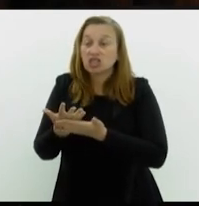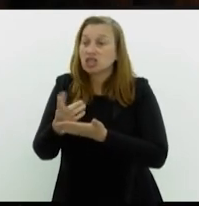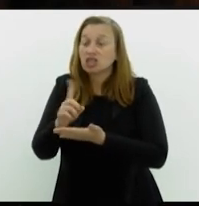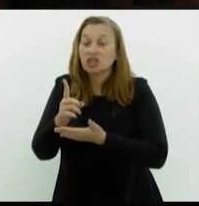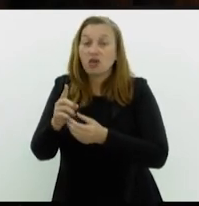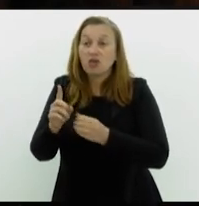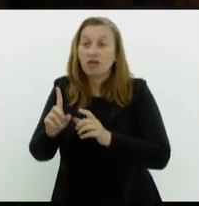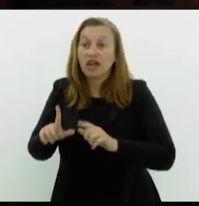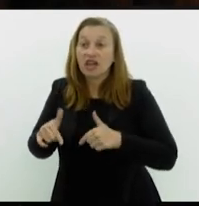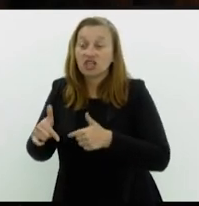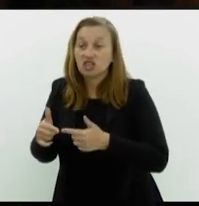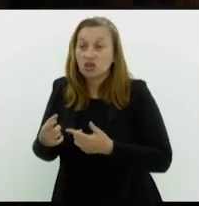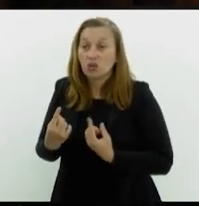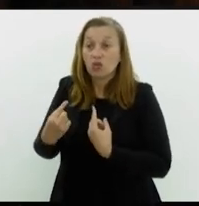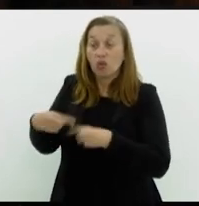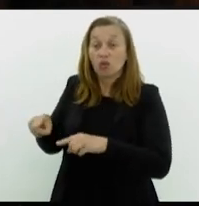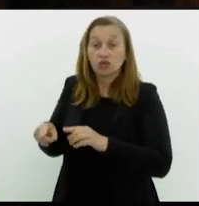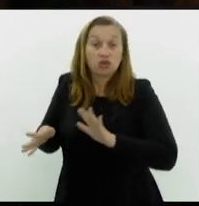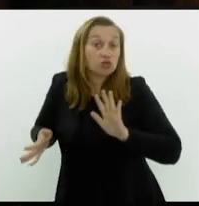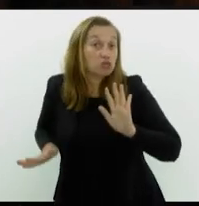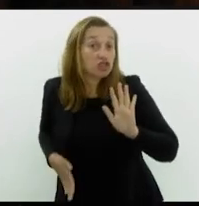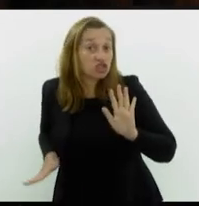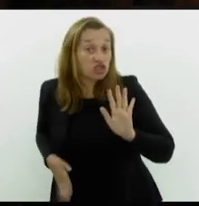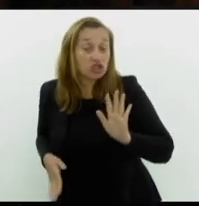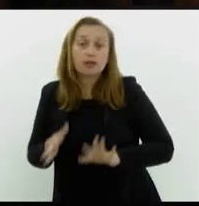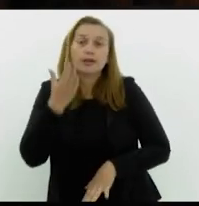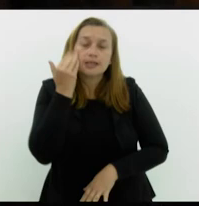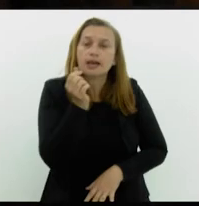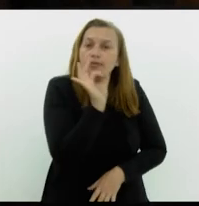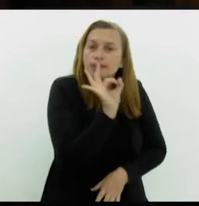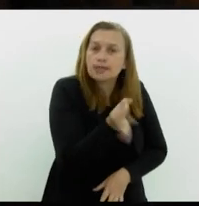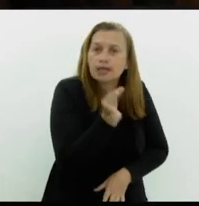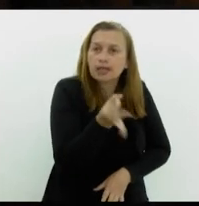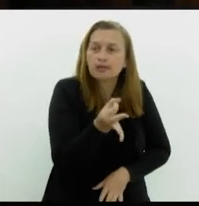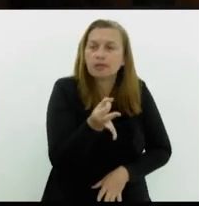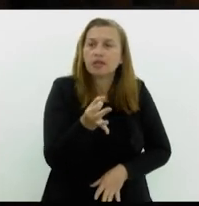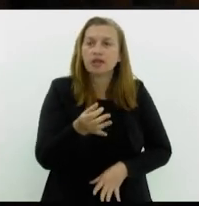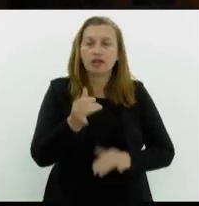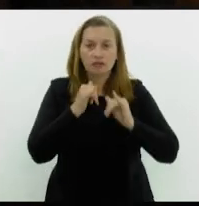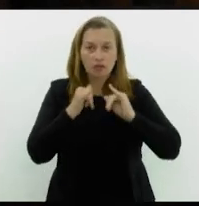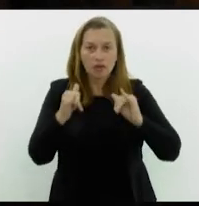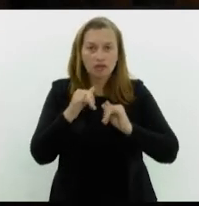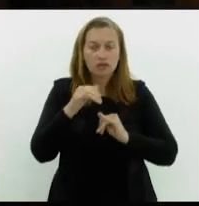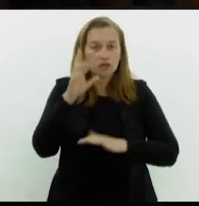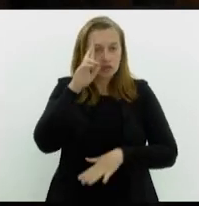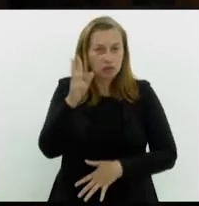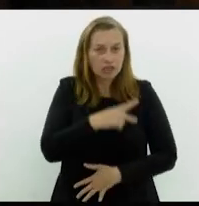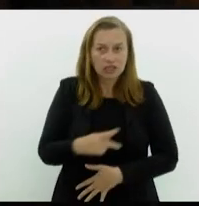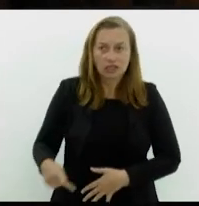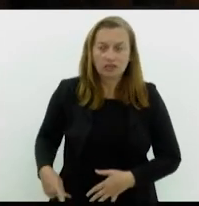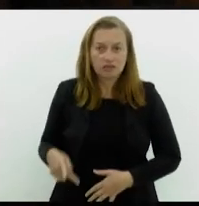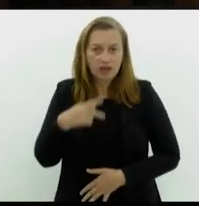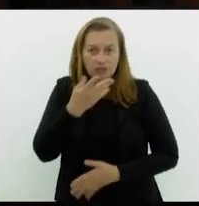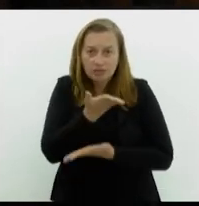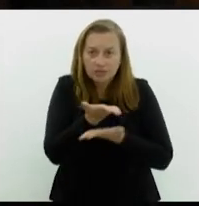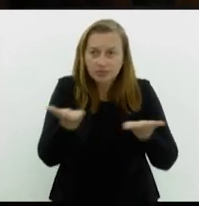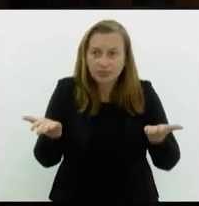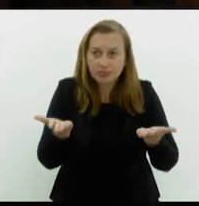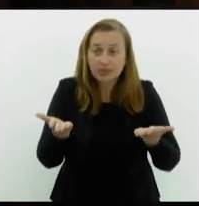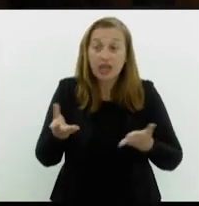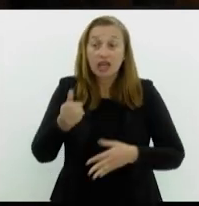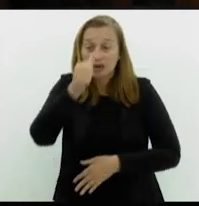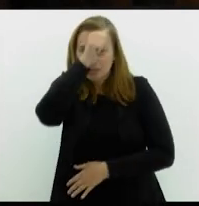criminalidade, e saibam exatamente, é um recado que eu termino aqui dizendo, senhor presidente. Senhor